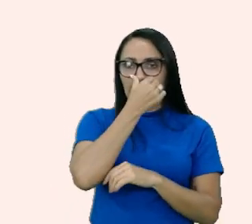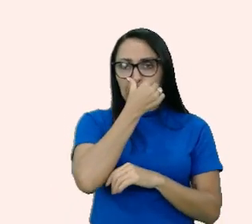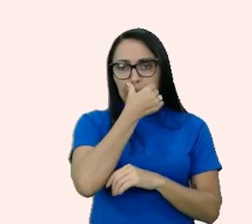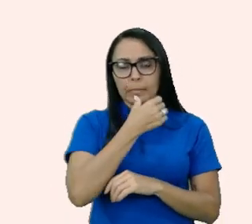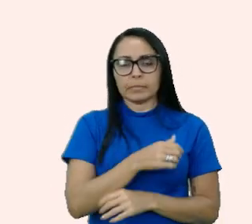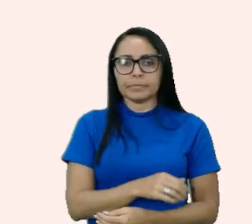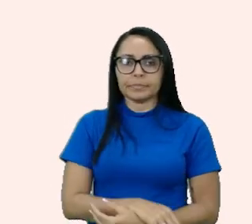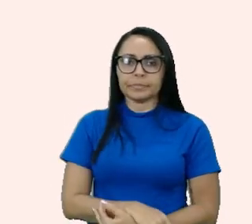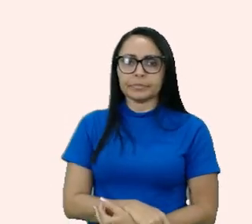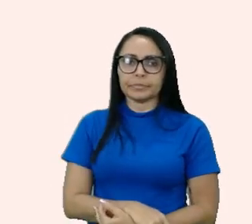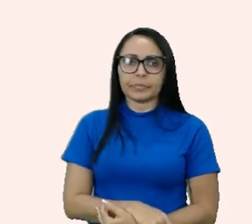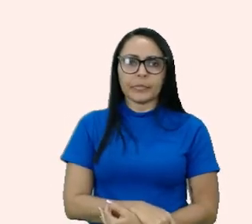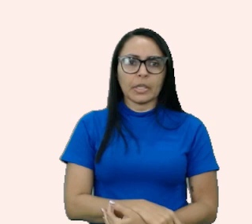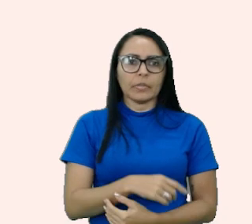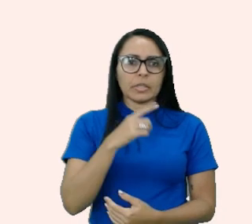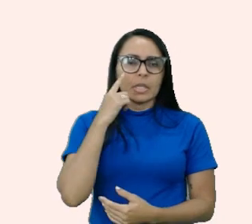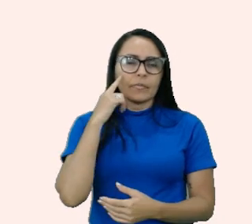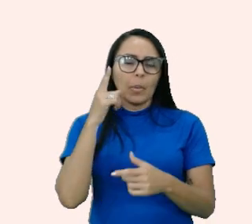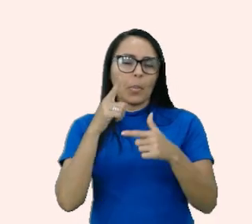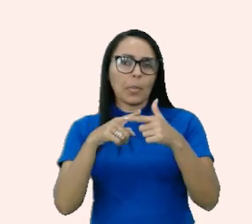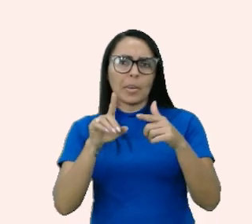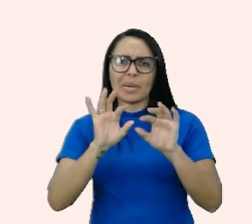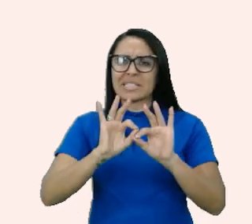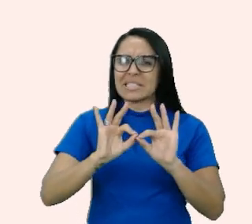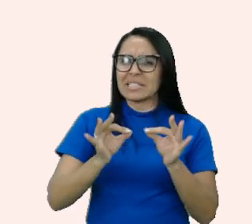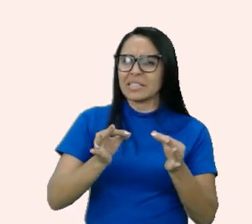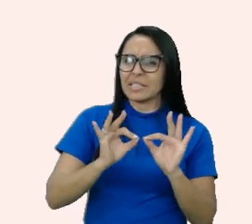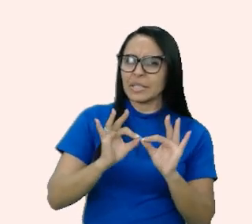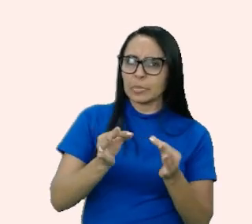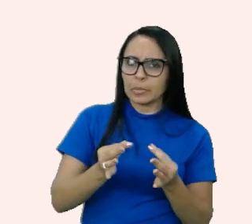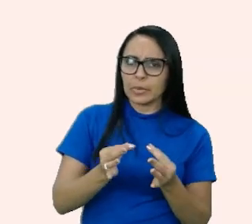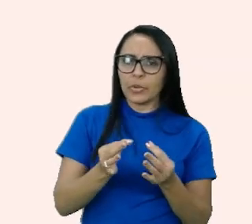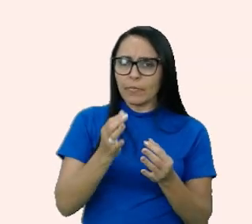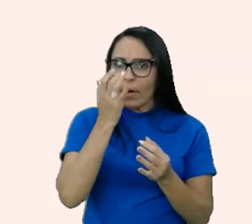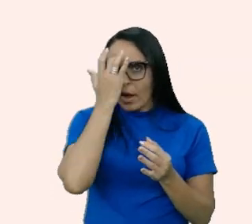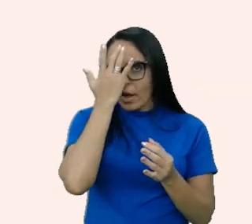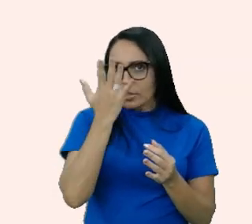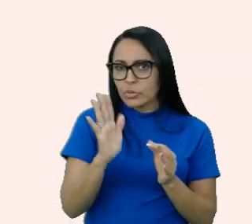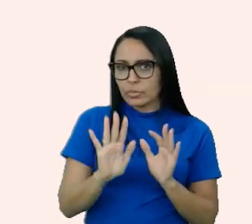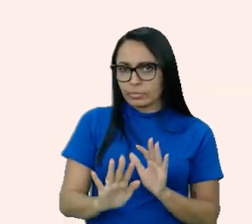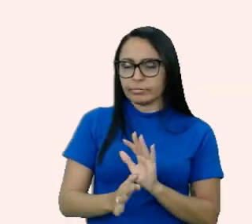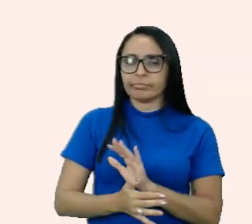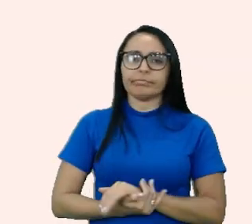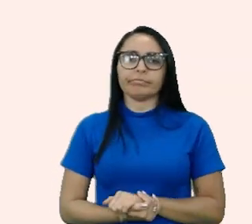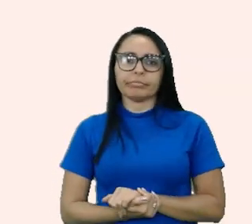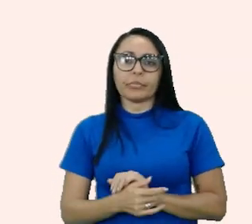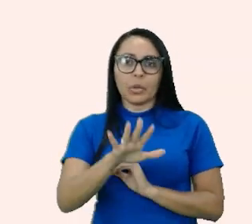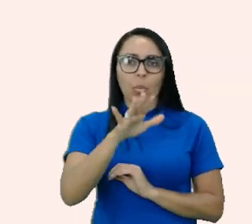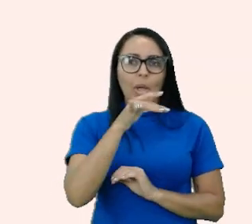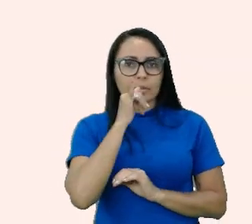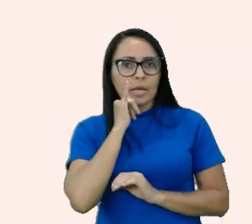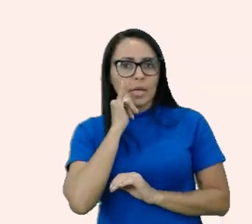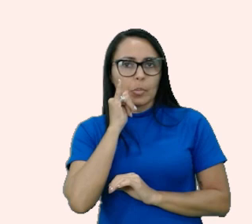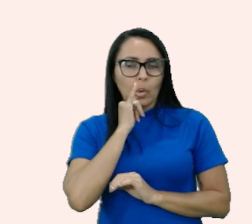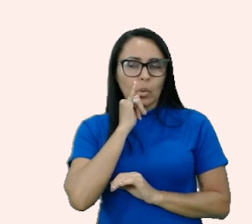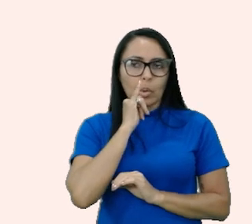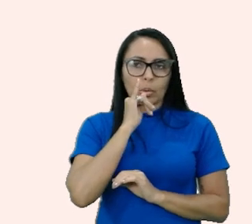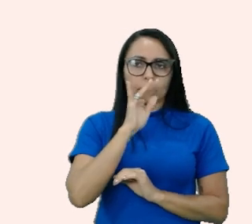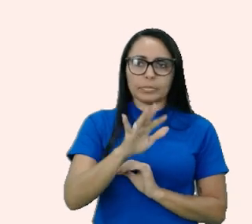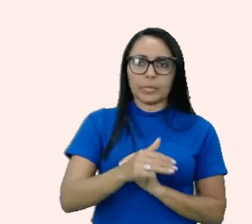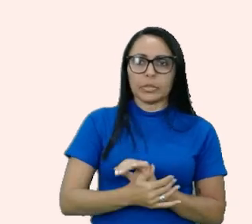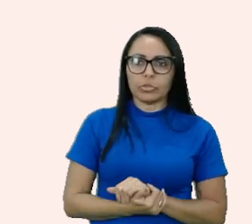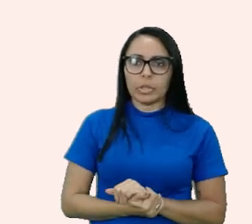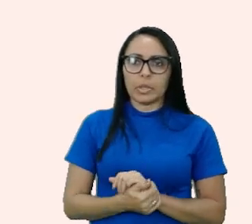Vou trazer aqui um probleminha bem simples de proporcionalidade. Vou te dar um exemplo disto aqui para a